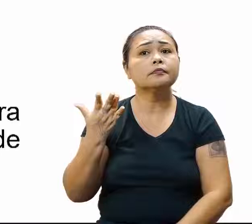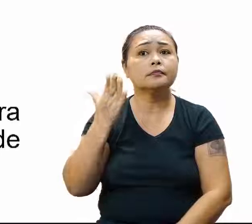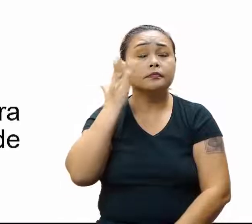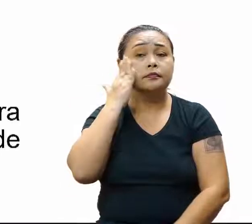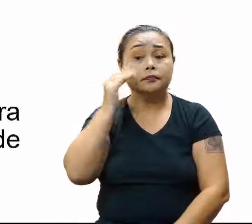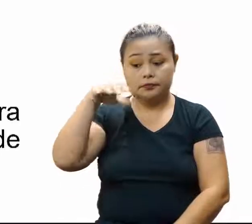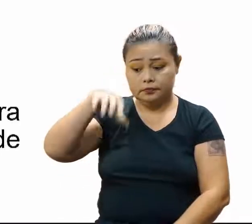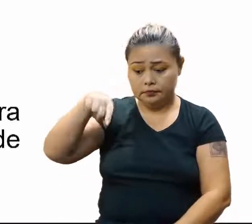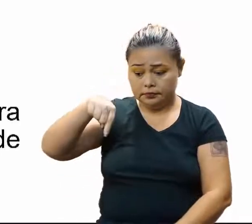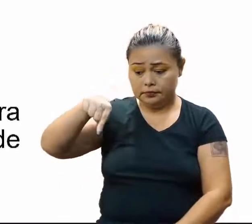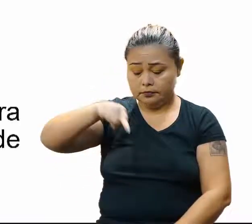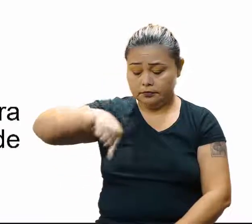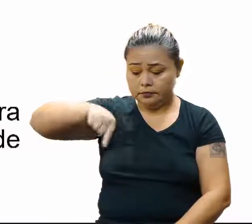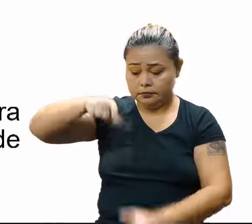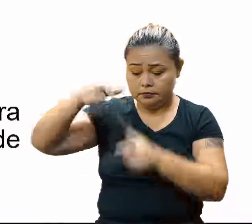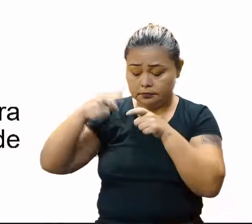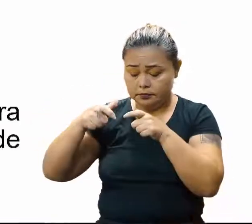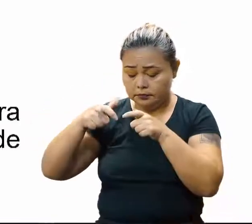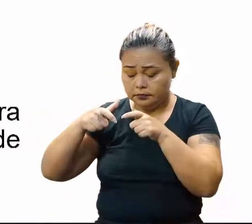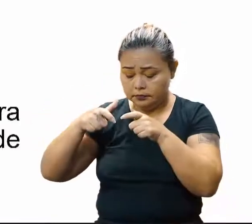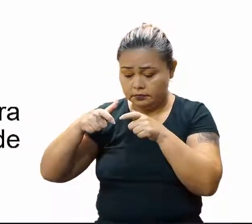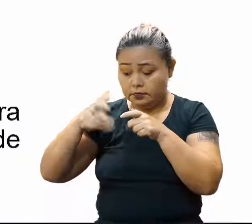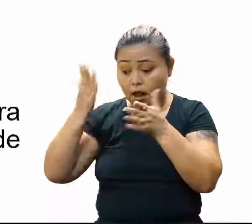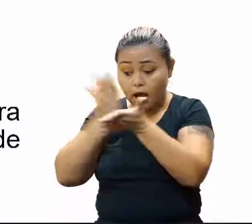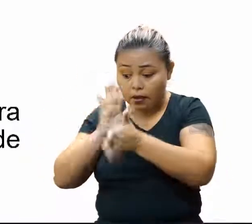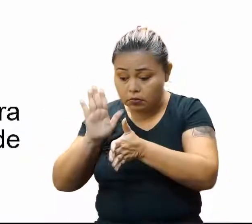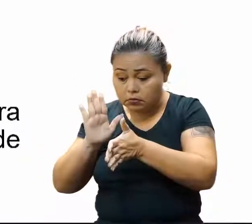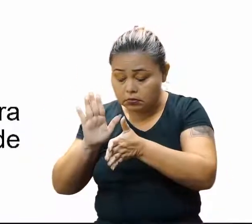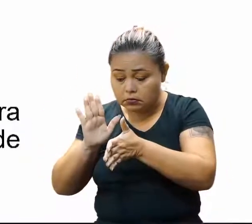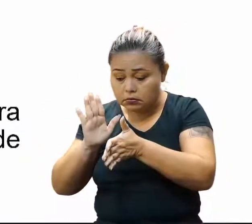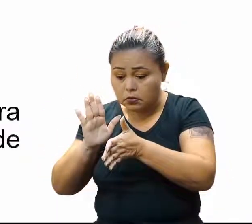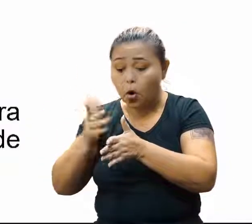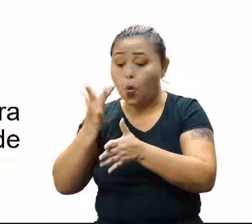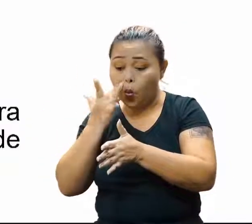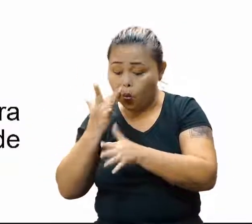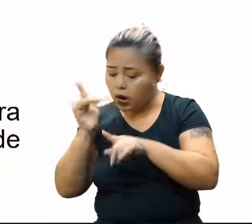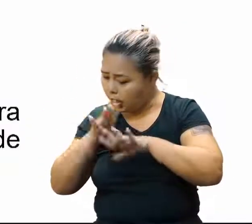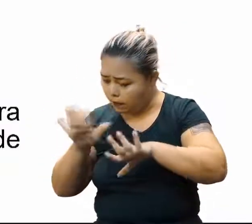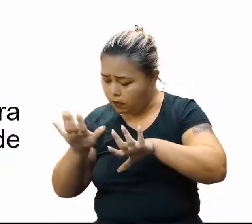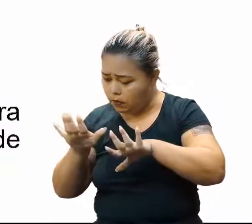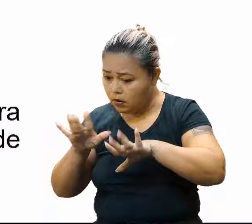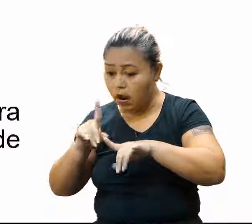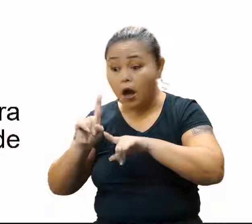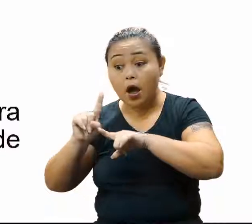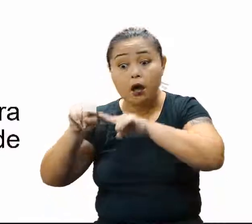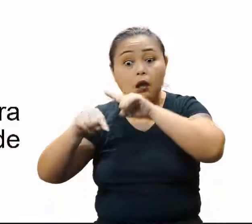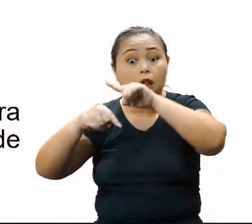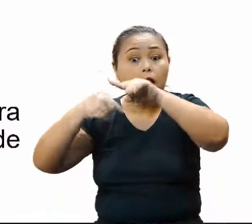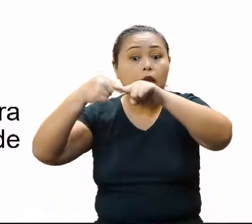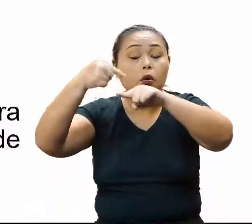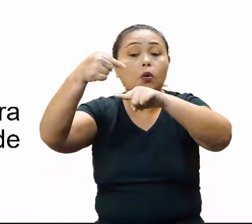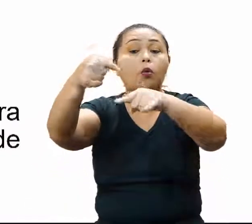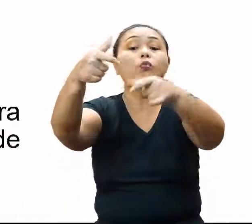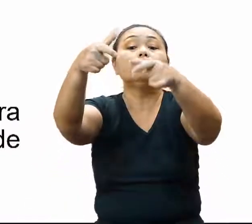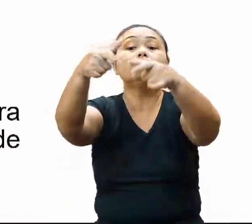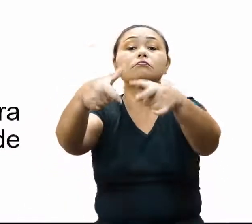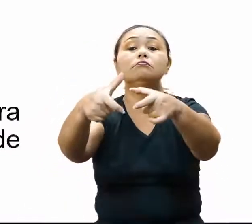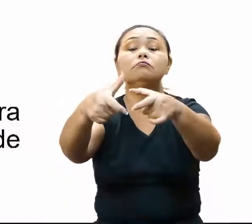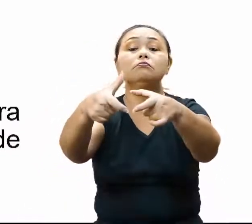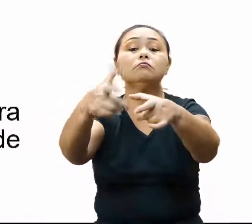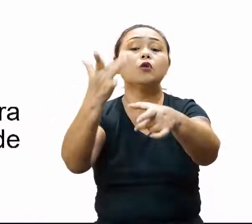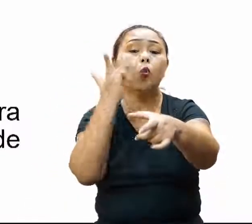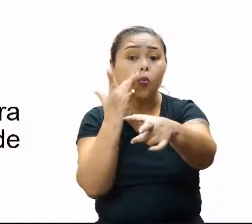região, aquela região acabou, o ouro, logo se achava numa outra região. E